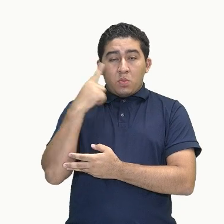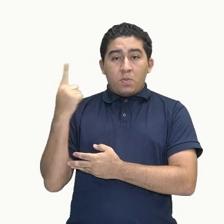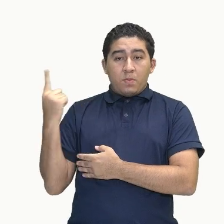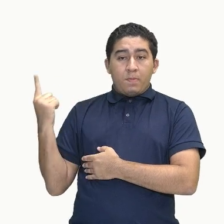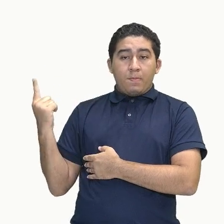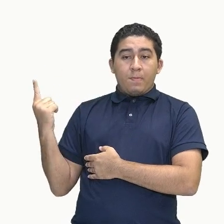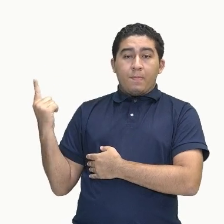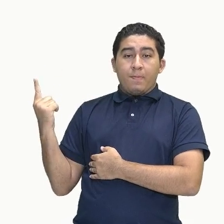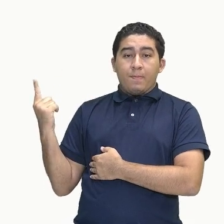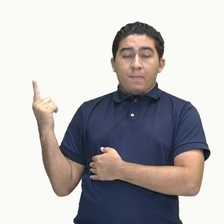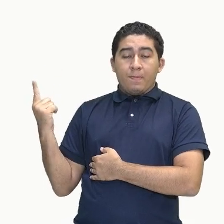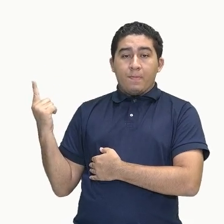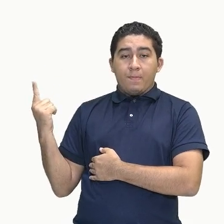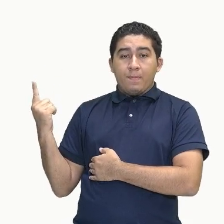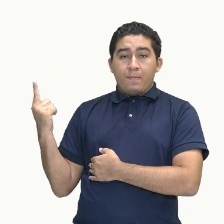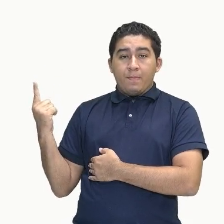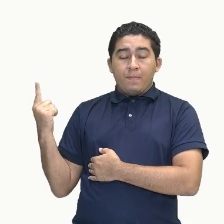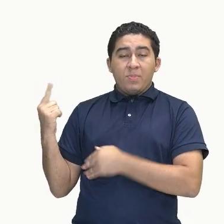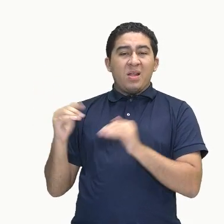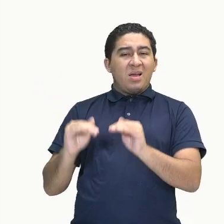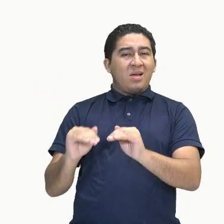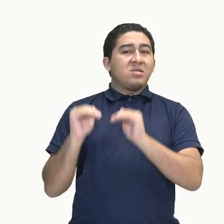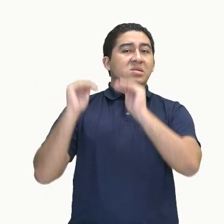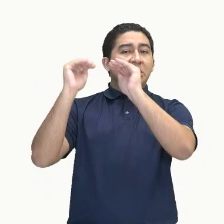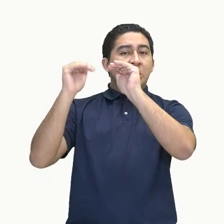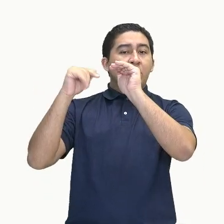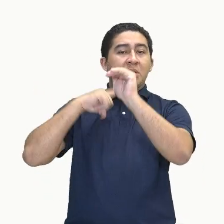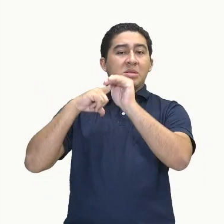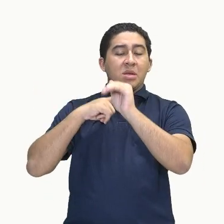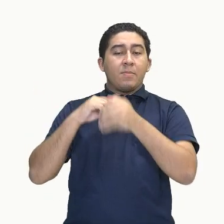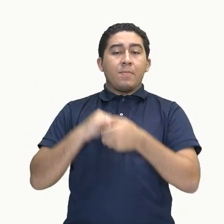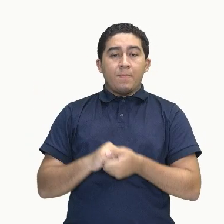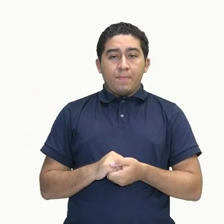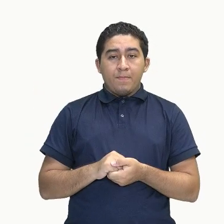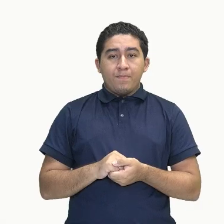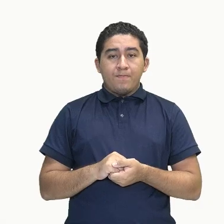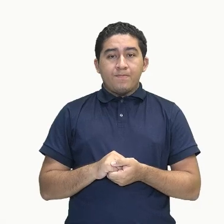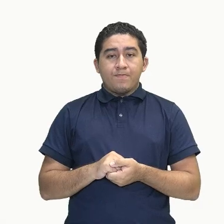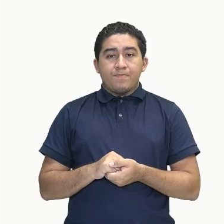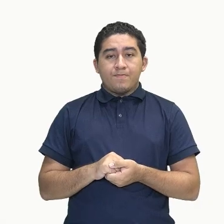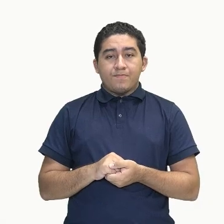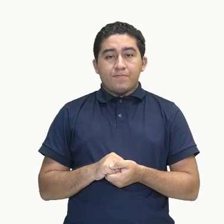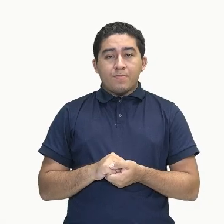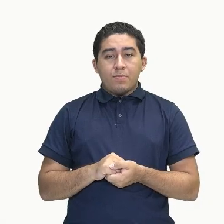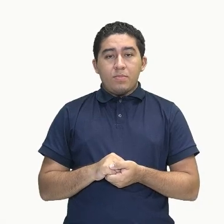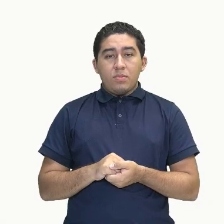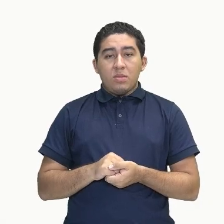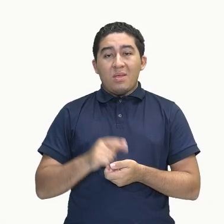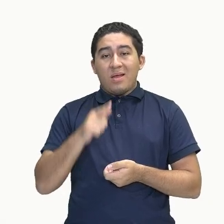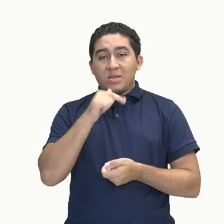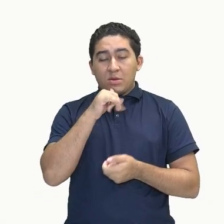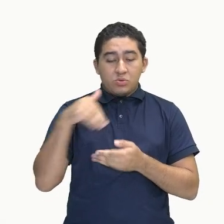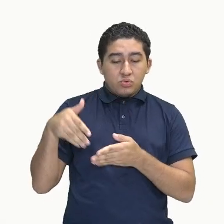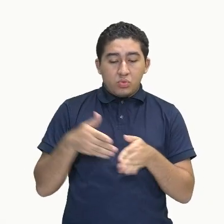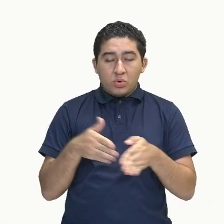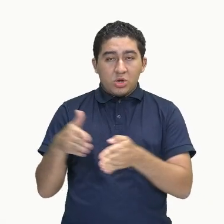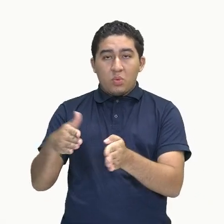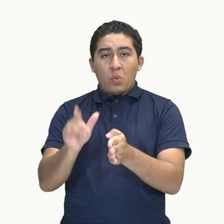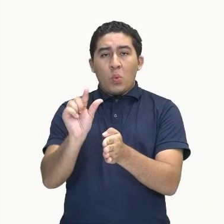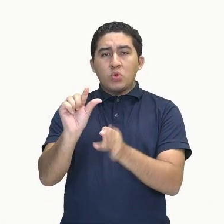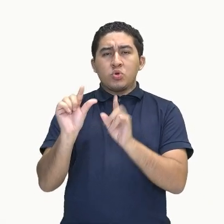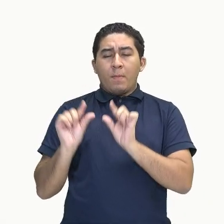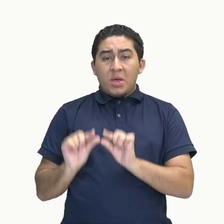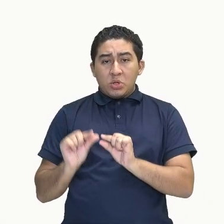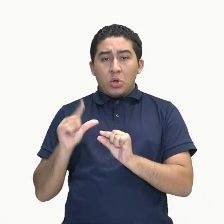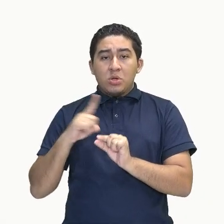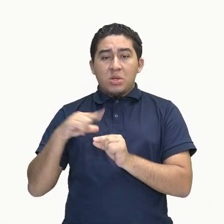na imagem, nessa parte mais elevada desse relevo. Aqui composta também por o afluente, né, que é um rio menor, que